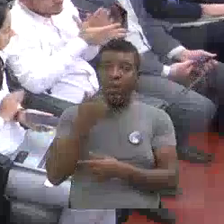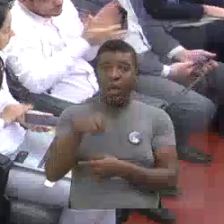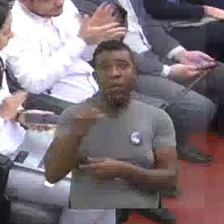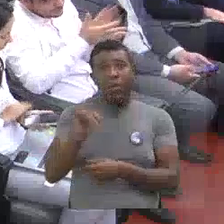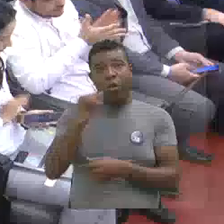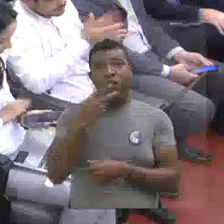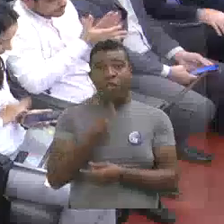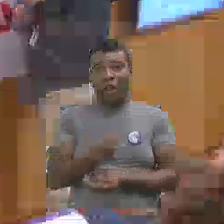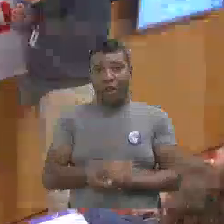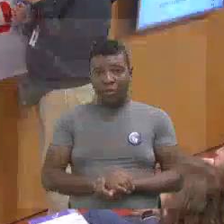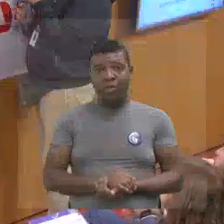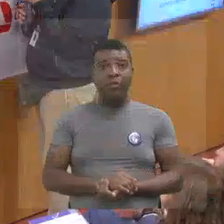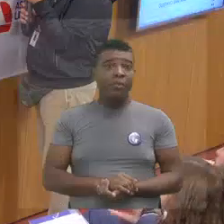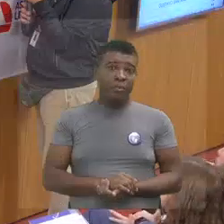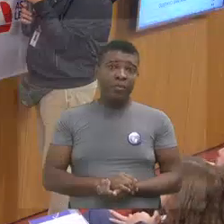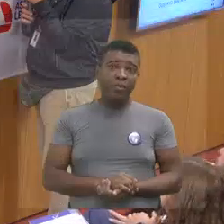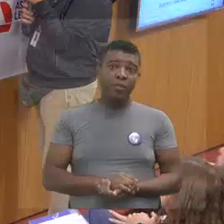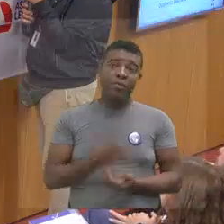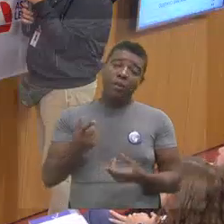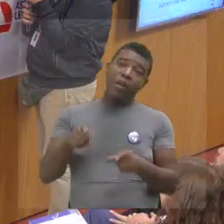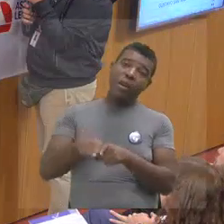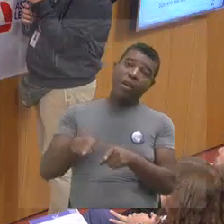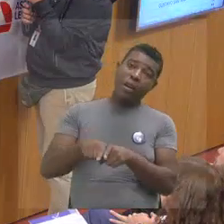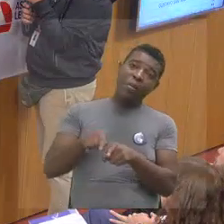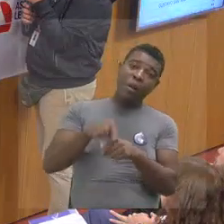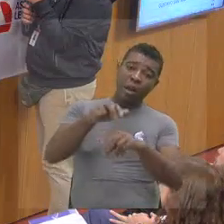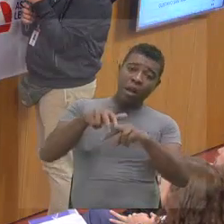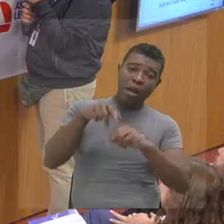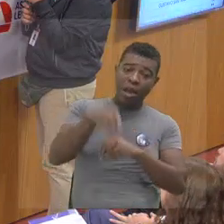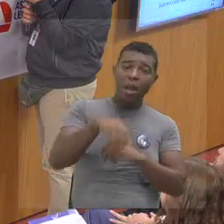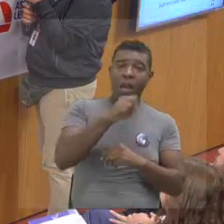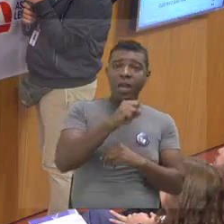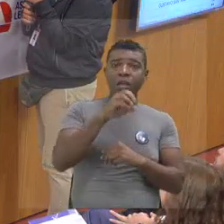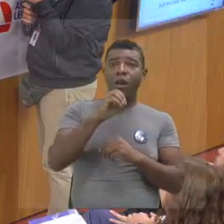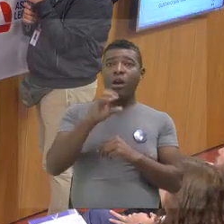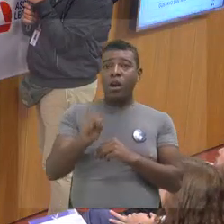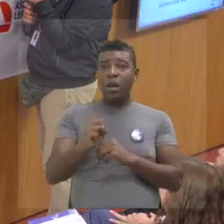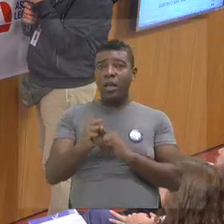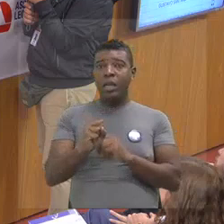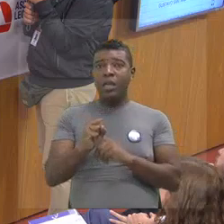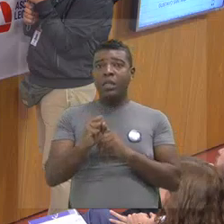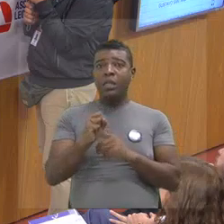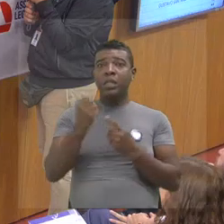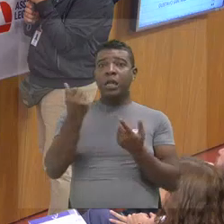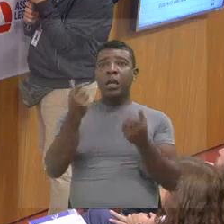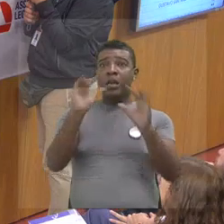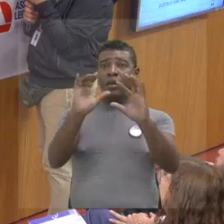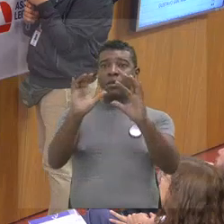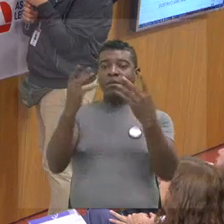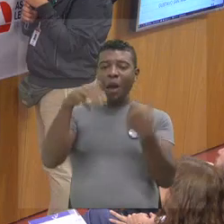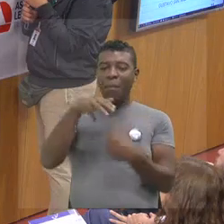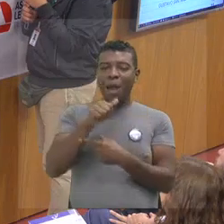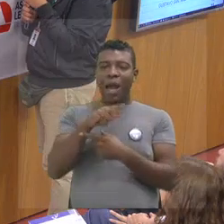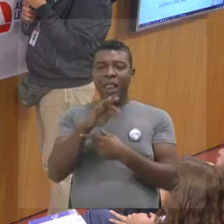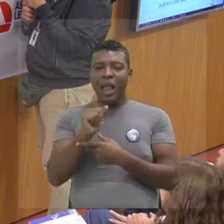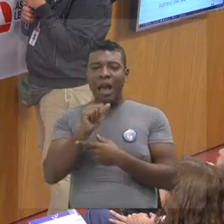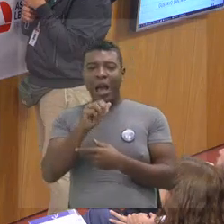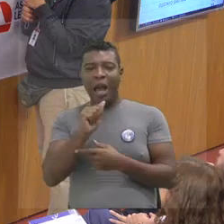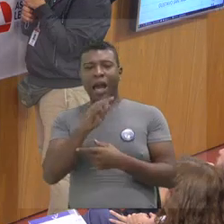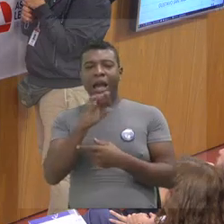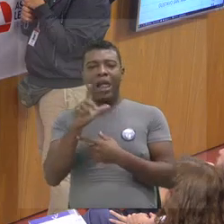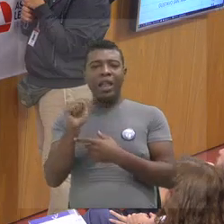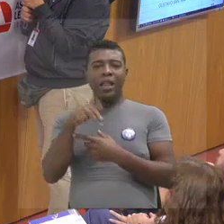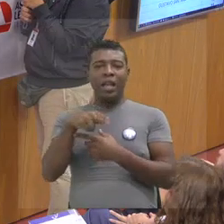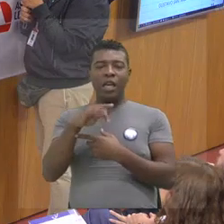e também deputada pelos dados da própria SOS Mata Atlântica nós conseguimos uma redução em relação ao ano de 2021 Porque ano